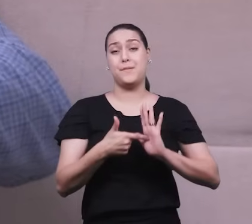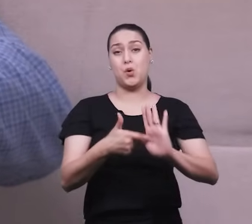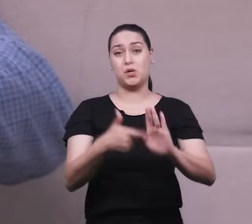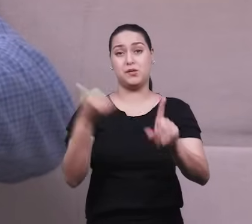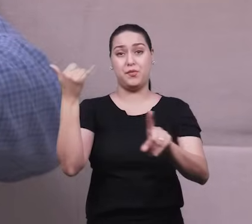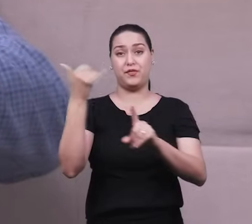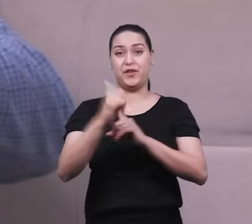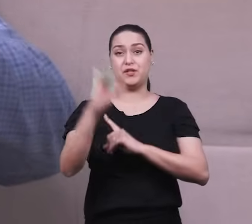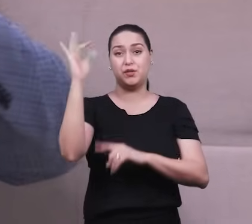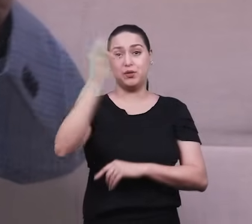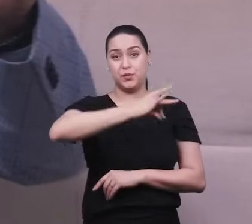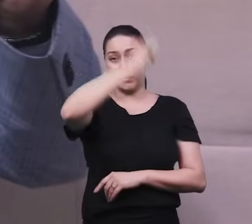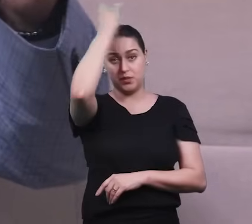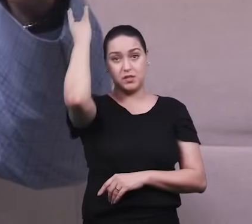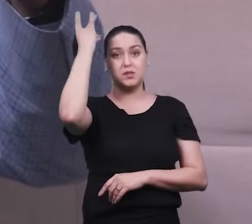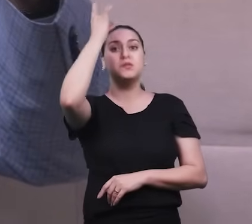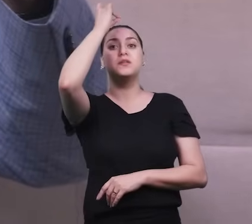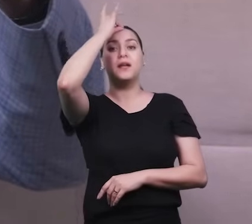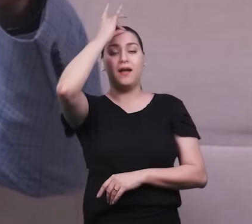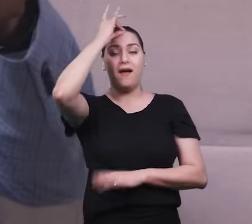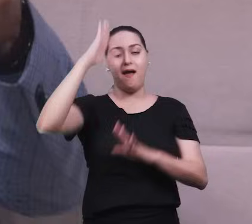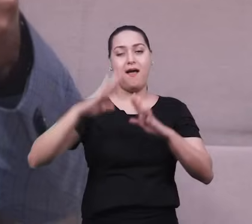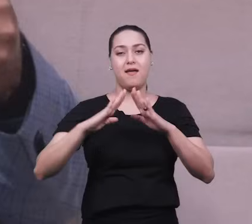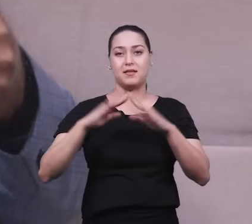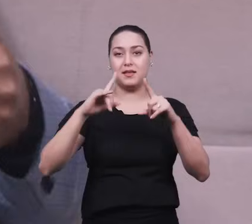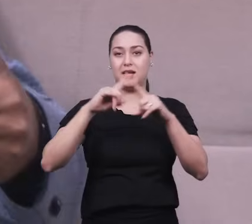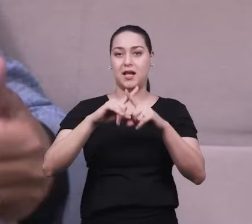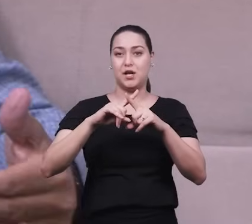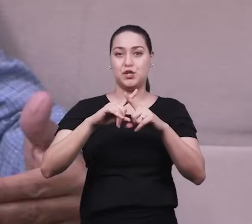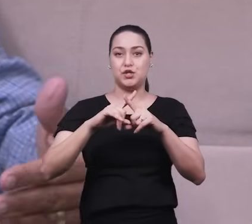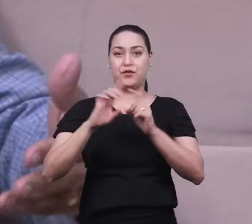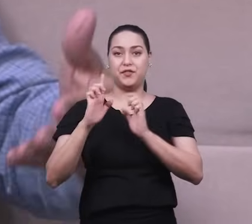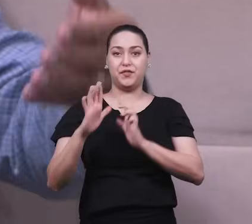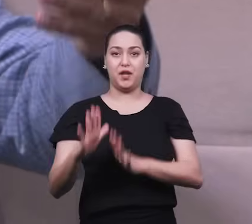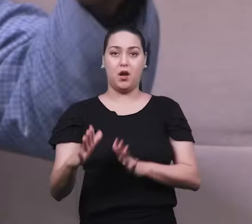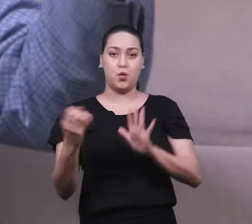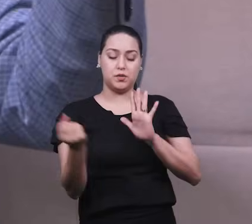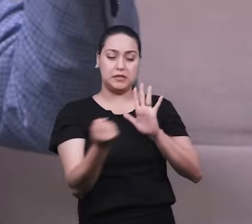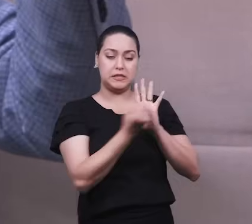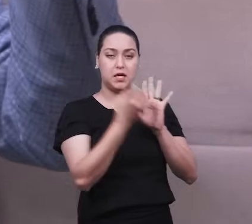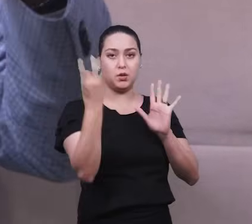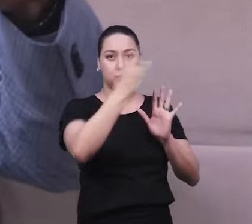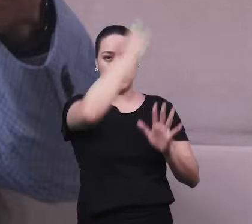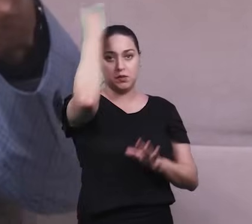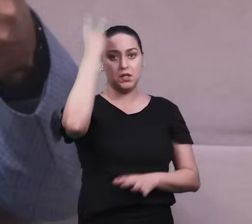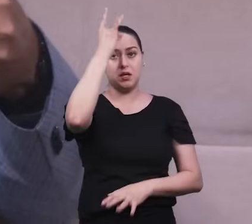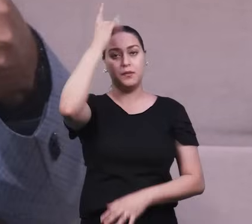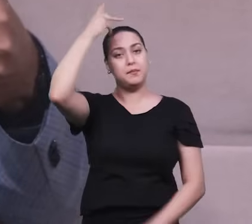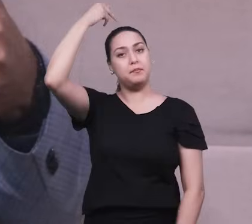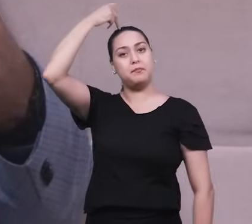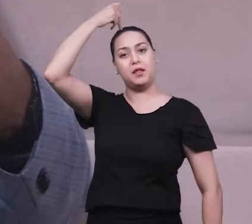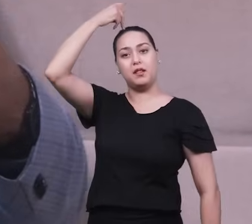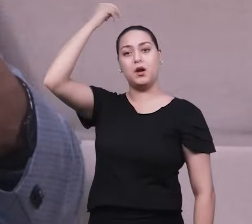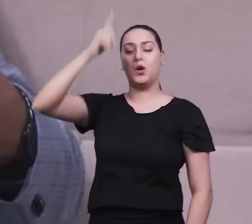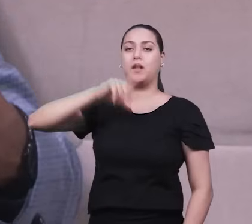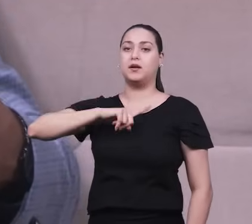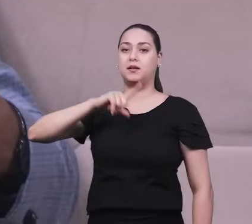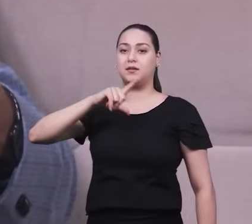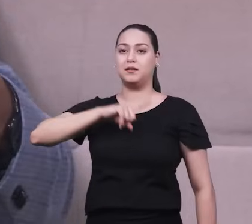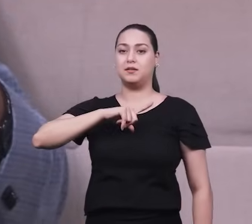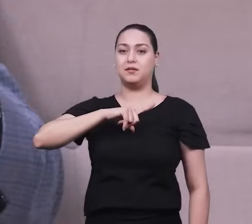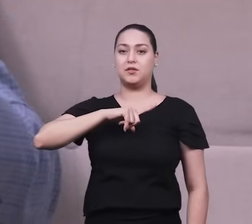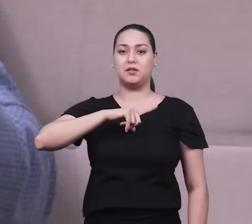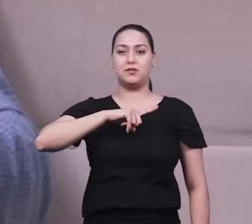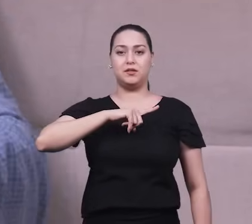Santo. Amém. Então a igreja, quando ela tem o selo do Espírito Santo, ela tem a experiência do Pentecoste, o batismo com o Espírito